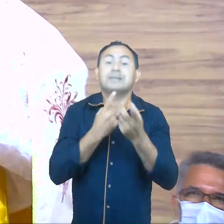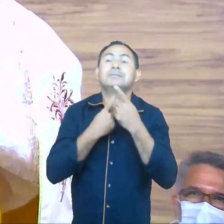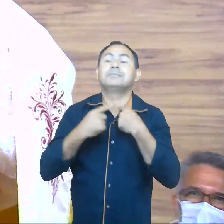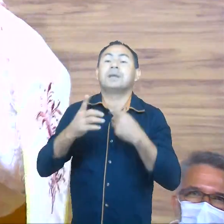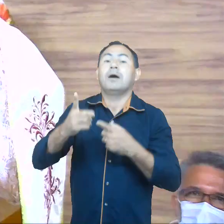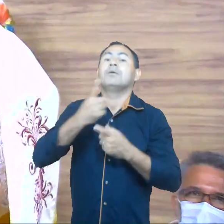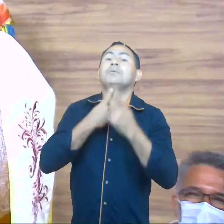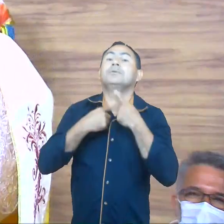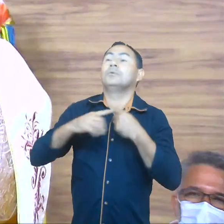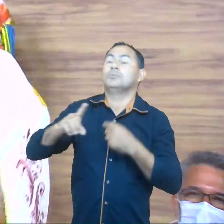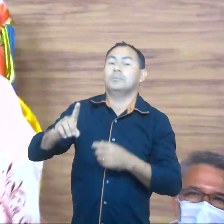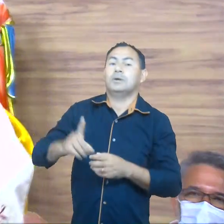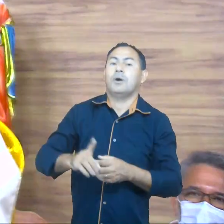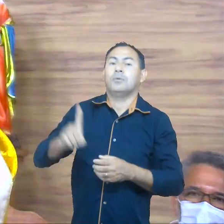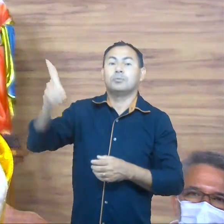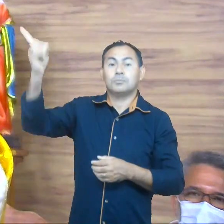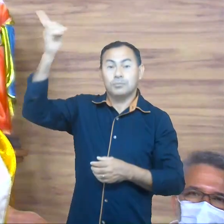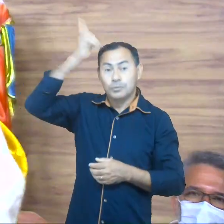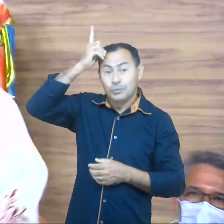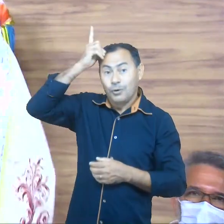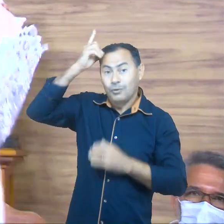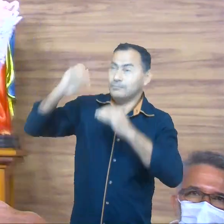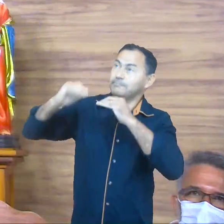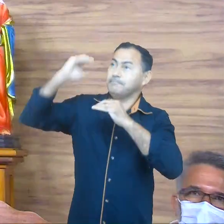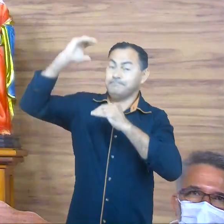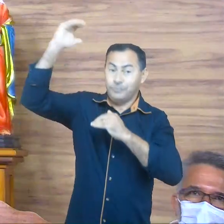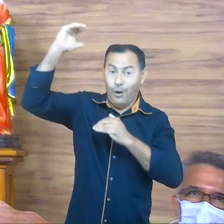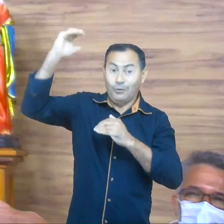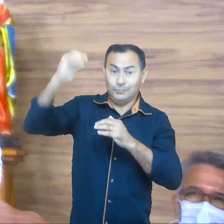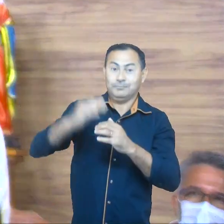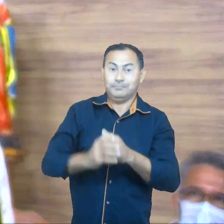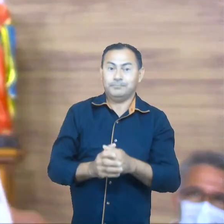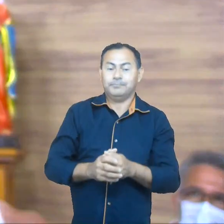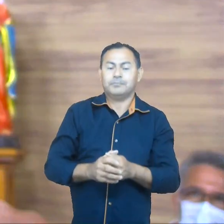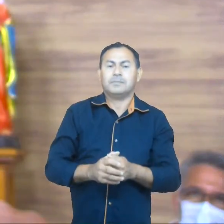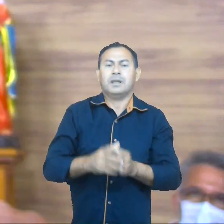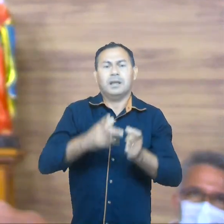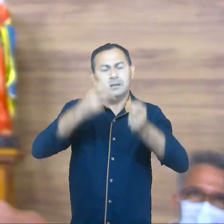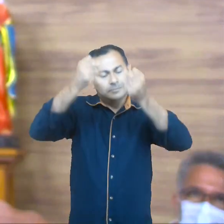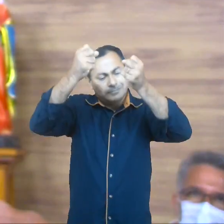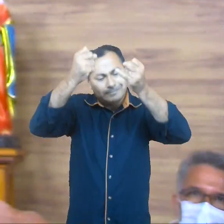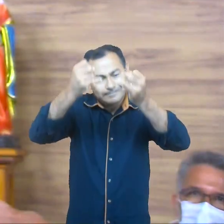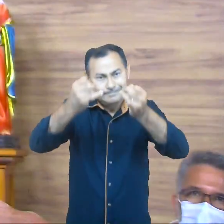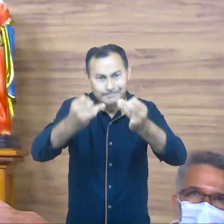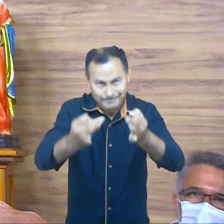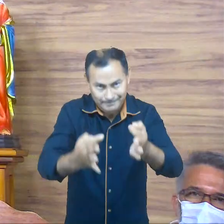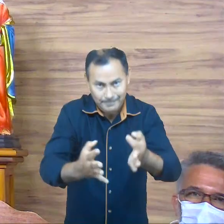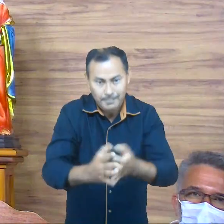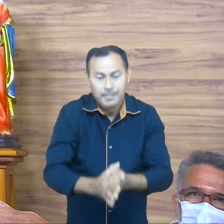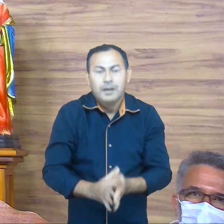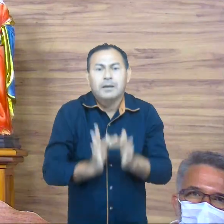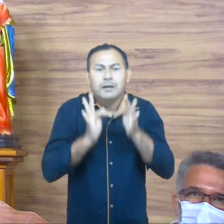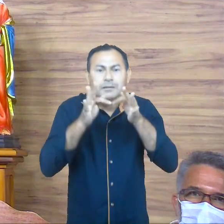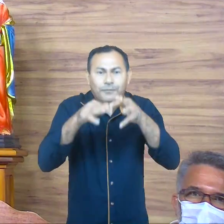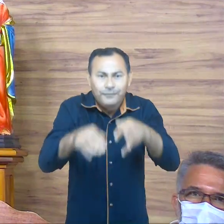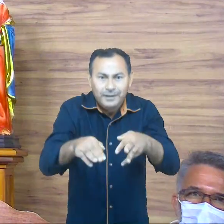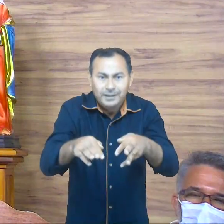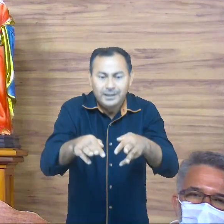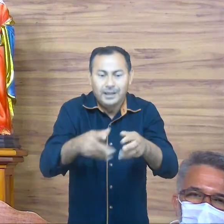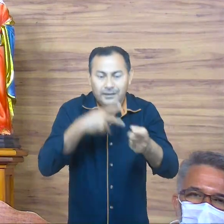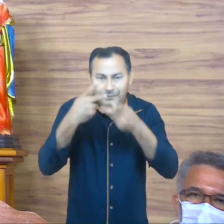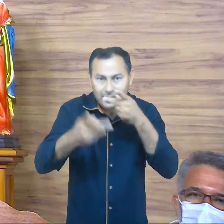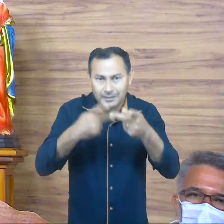Aos dons mais elevados. E aí, ele vem dizer, e no finalzinho,